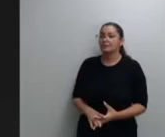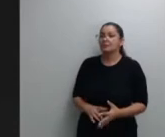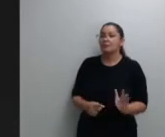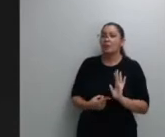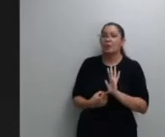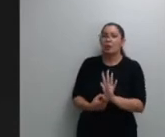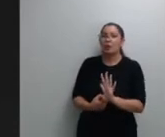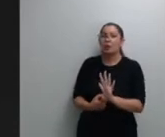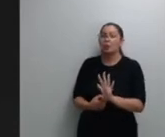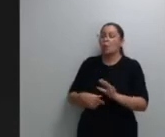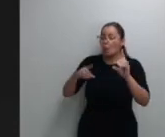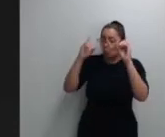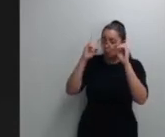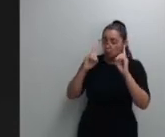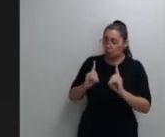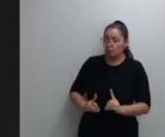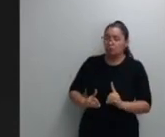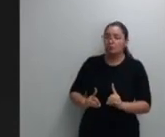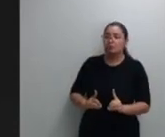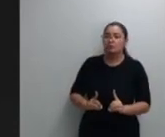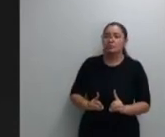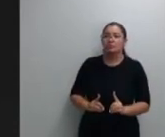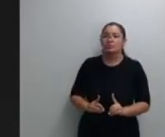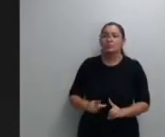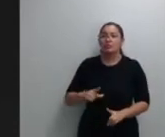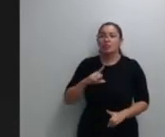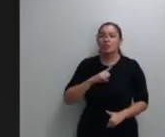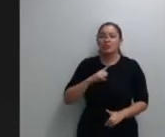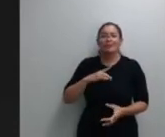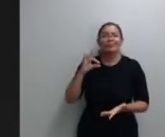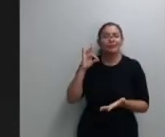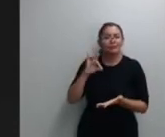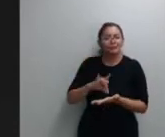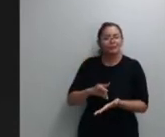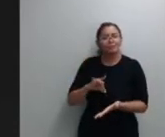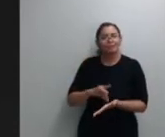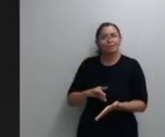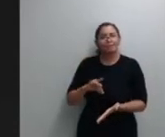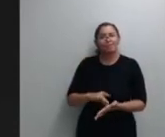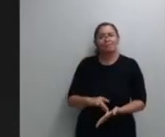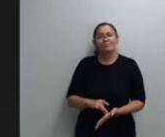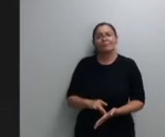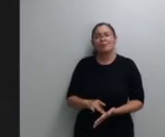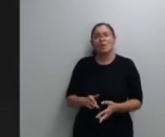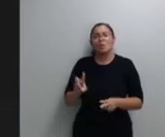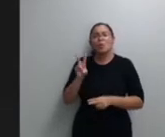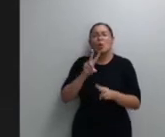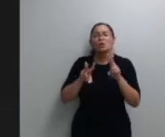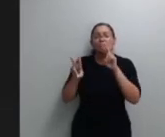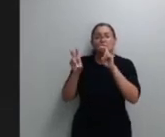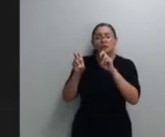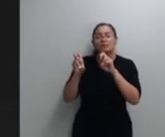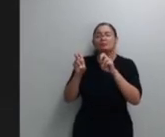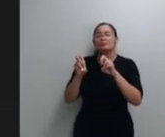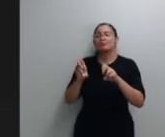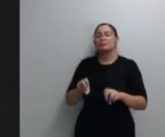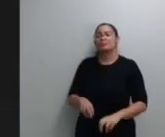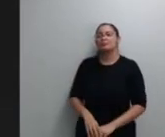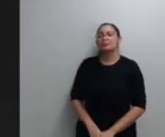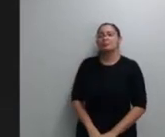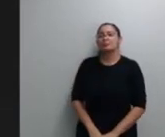no direito a gente tem que na realidade ter sempre a observância do contraditório da ampla defesa porque